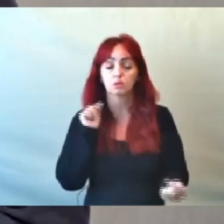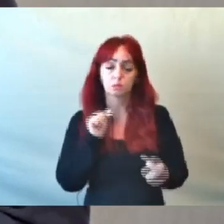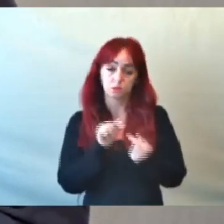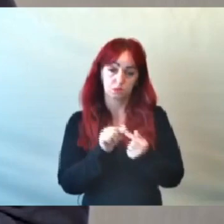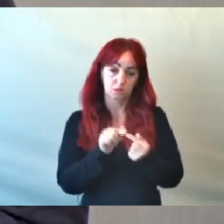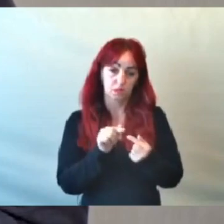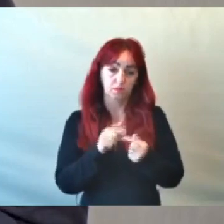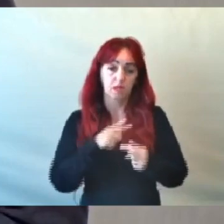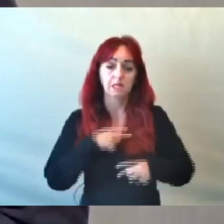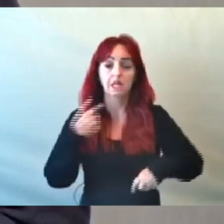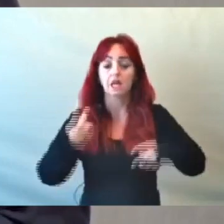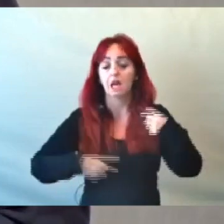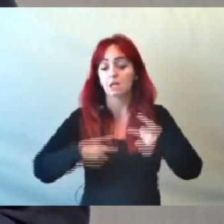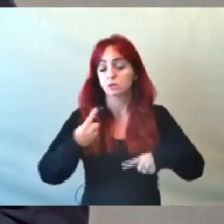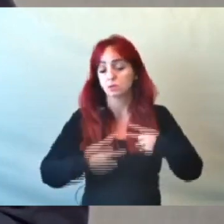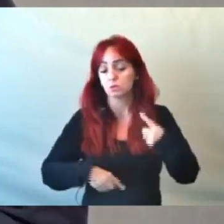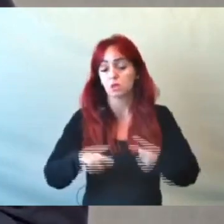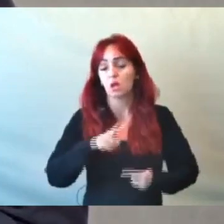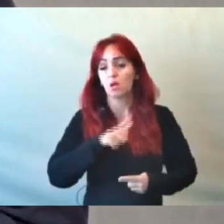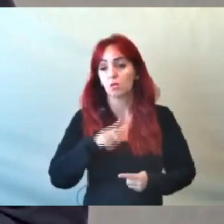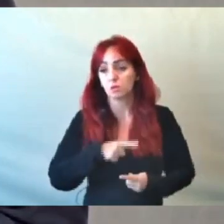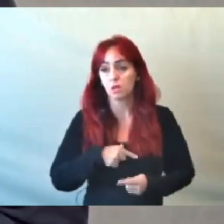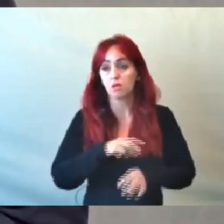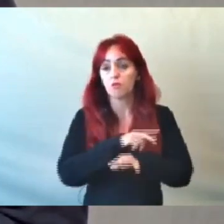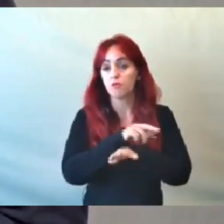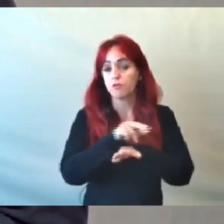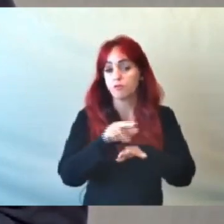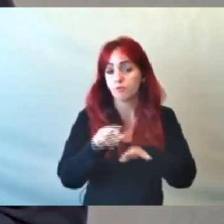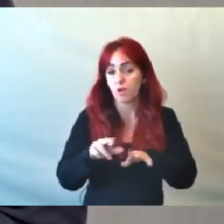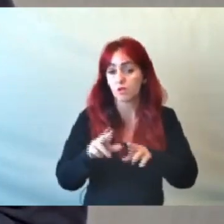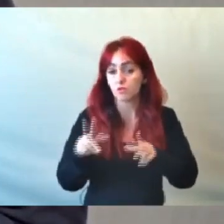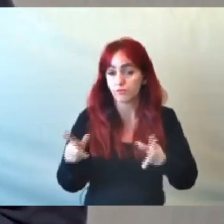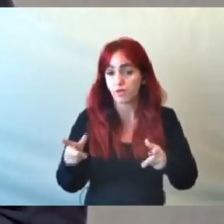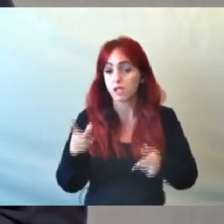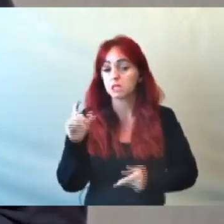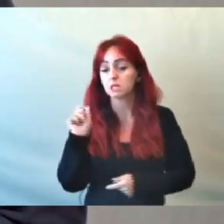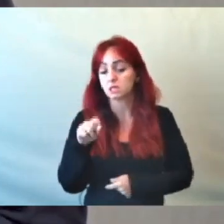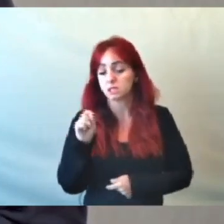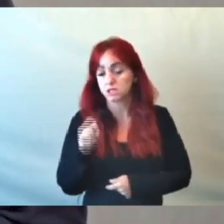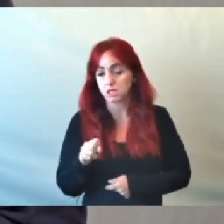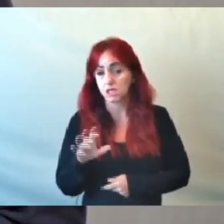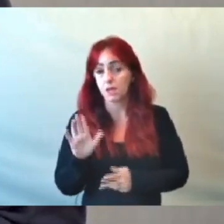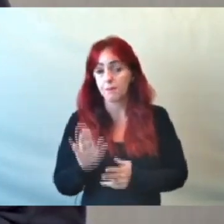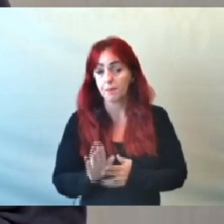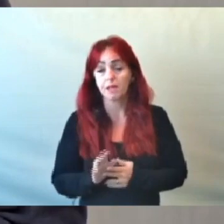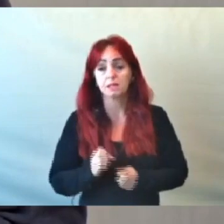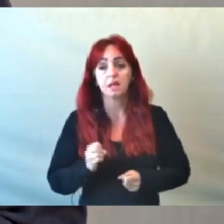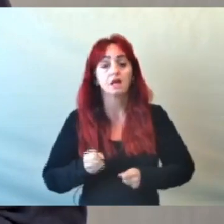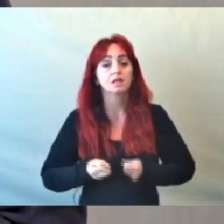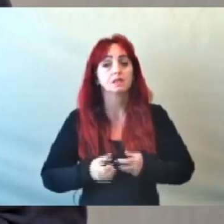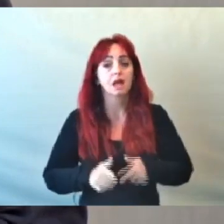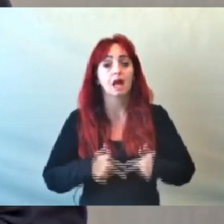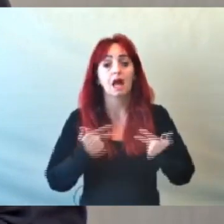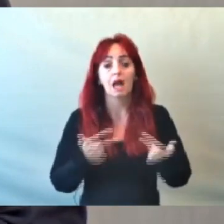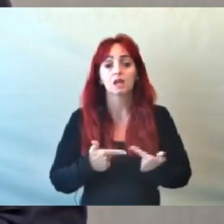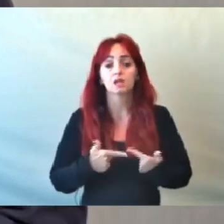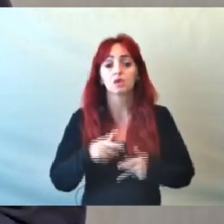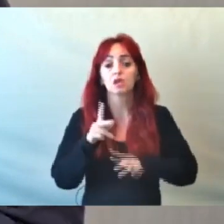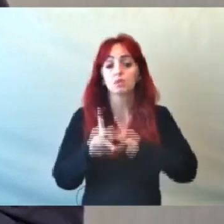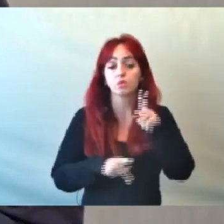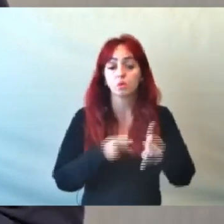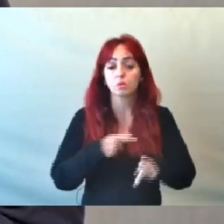suas complexidades, sim, mas as ações públicas têm que ser pautadas pela eficiência, pela